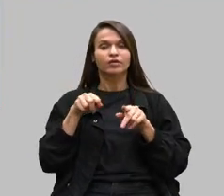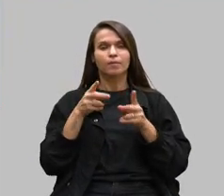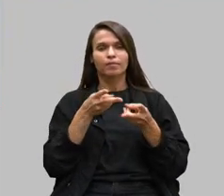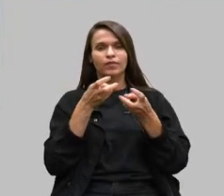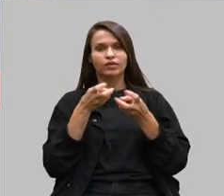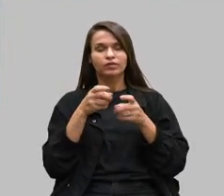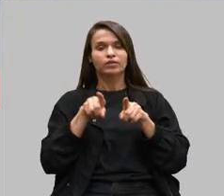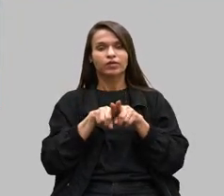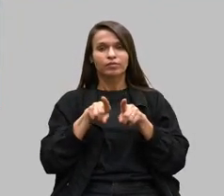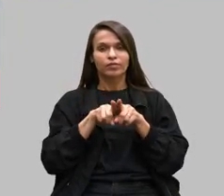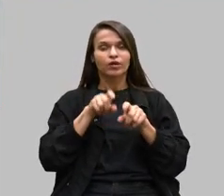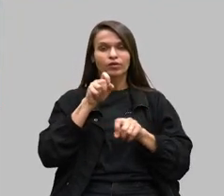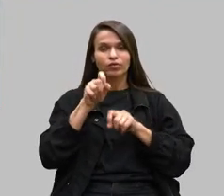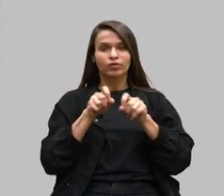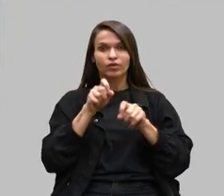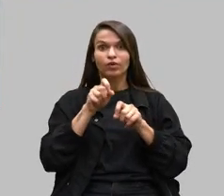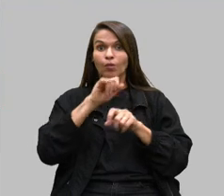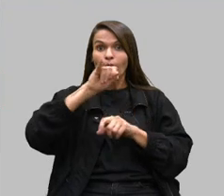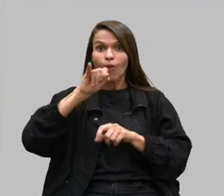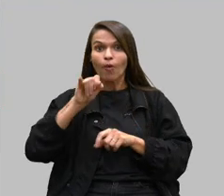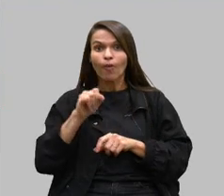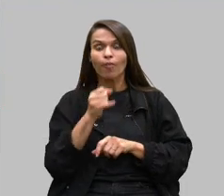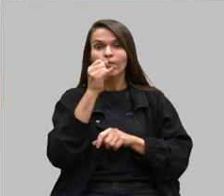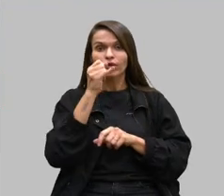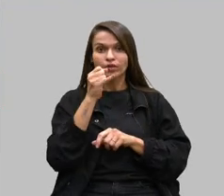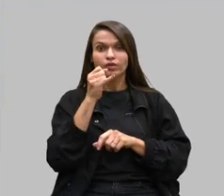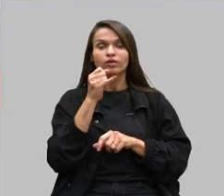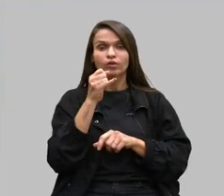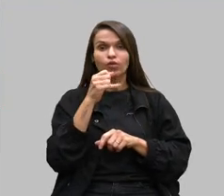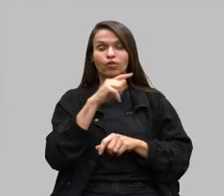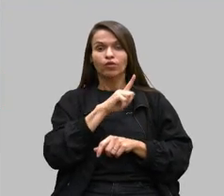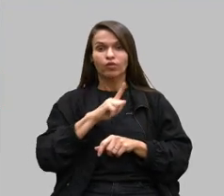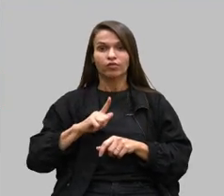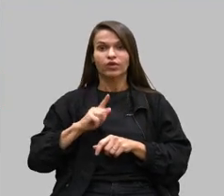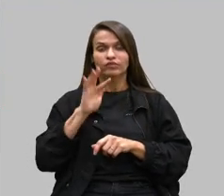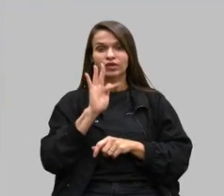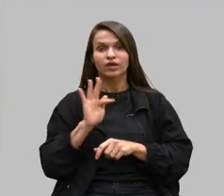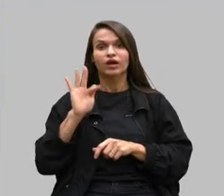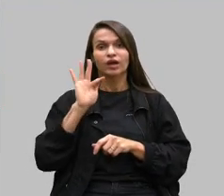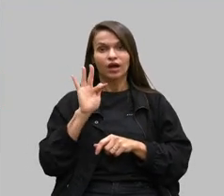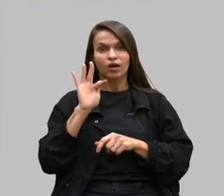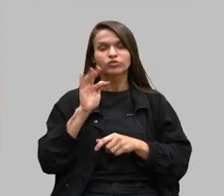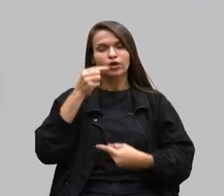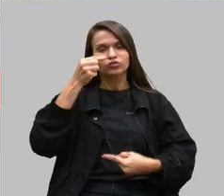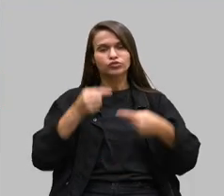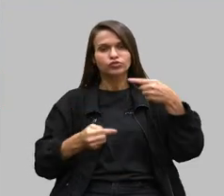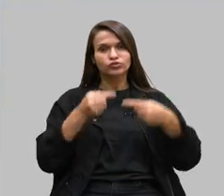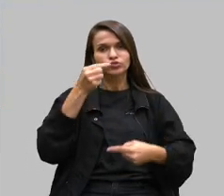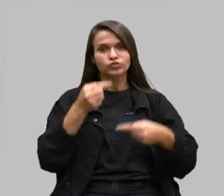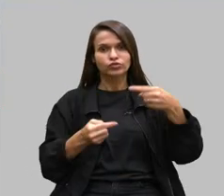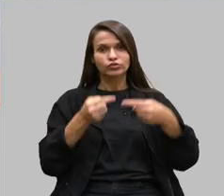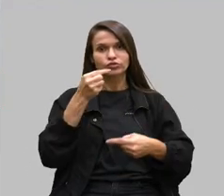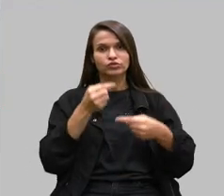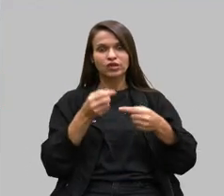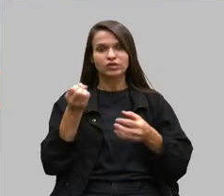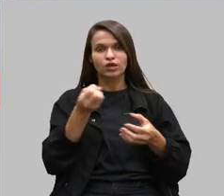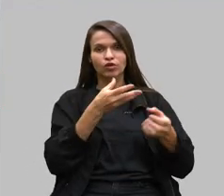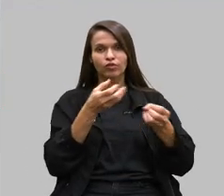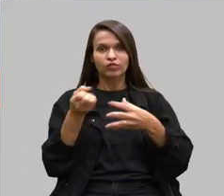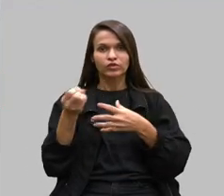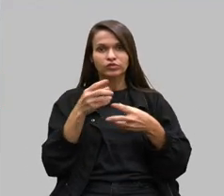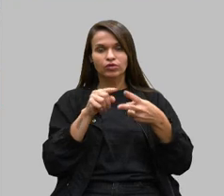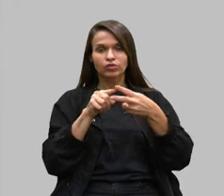secretário também uma janela de oportunidade né quando o próprio Governo Federal está né rediscutindo as condições dessas renovações incluindo